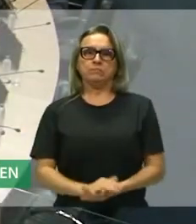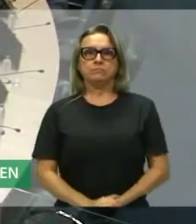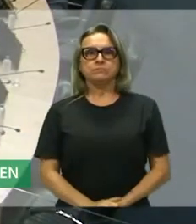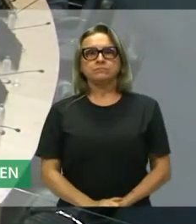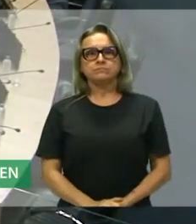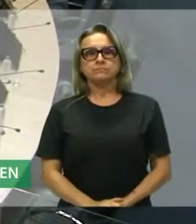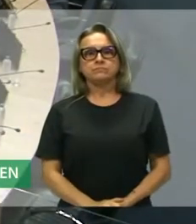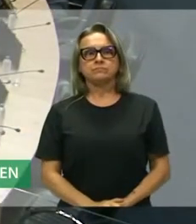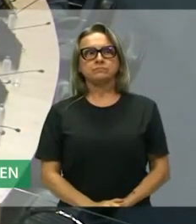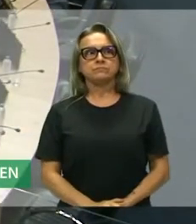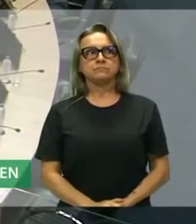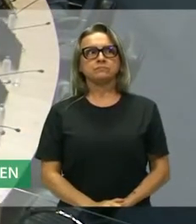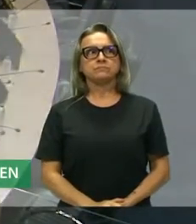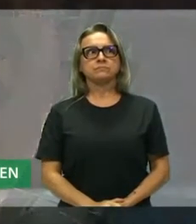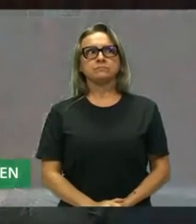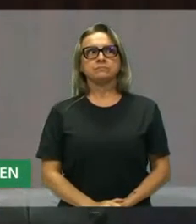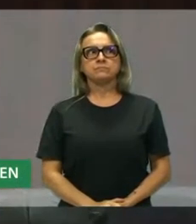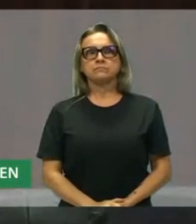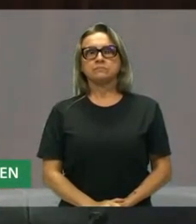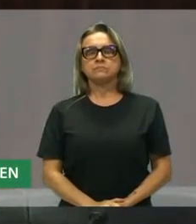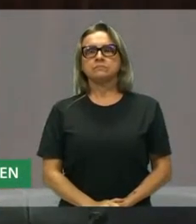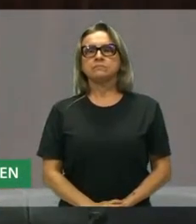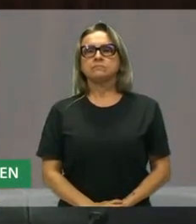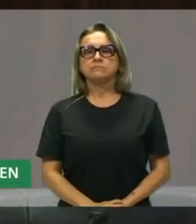Convidamos para compor o dispositivo de autoridades.